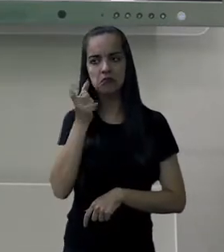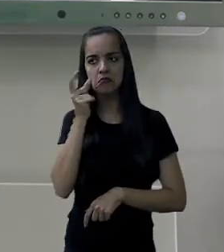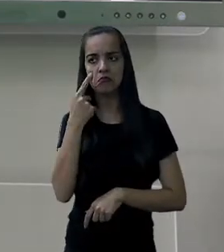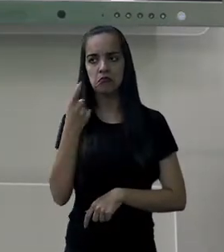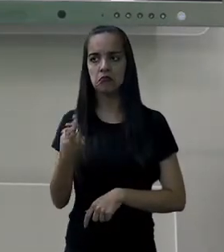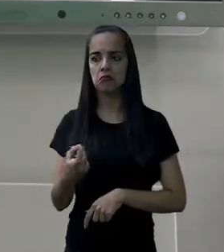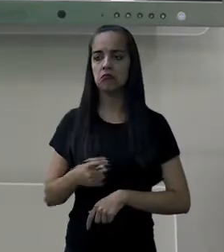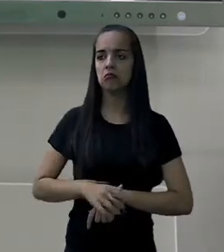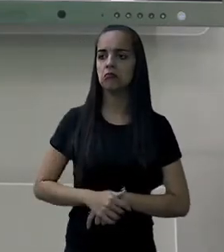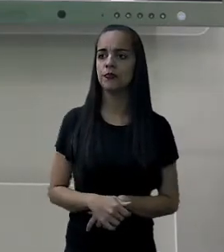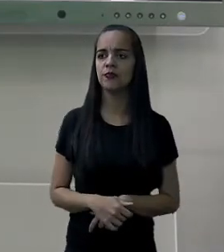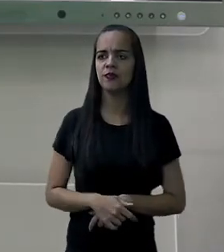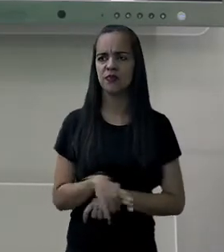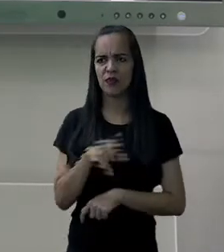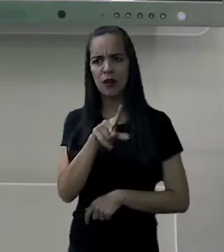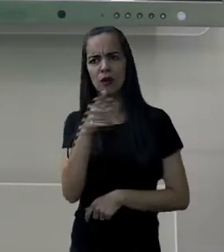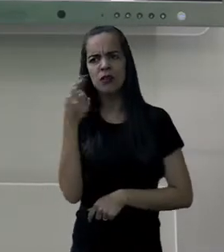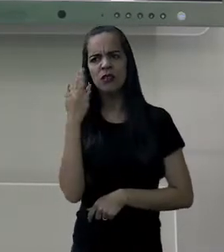Eliane, desde